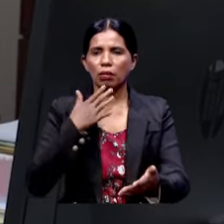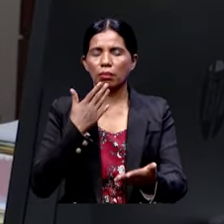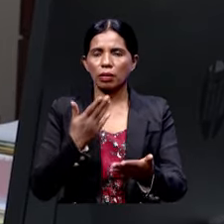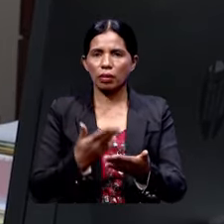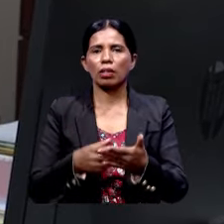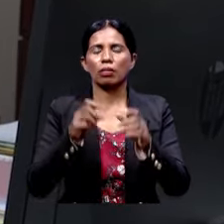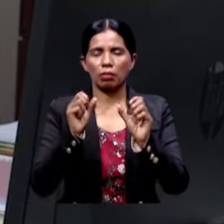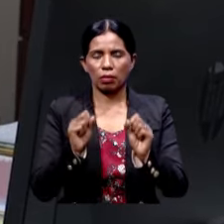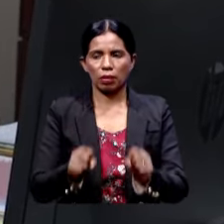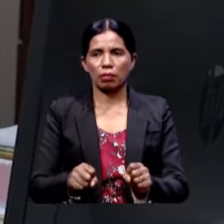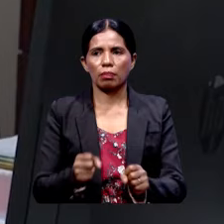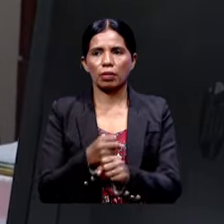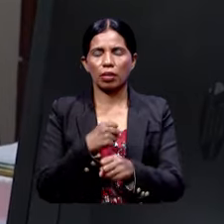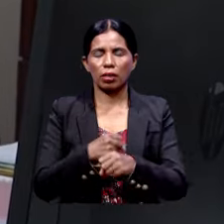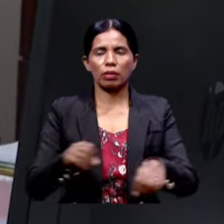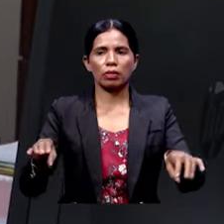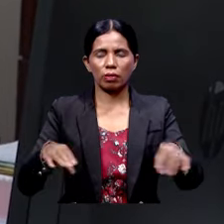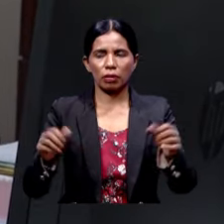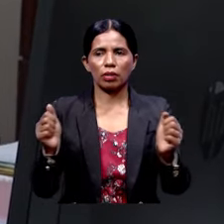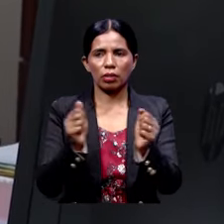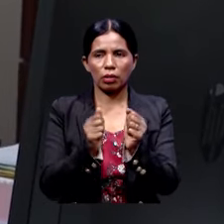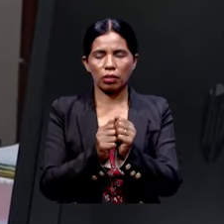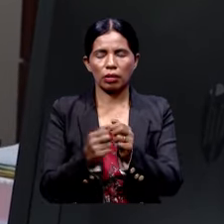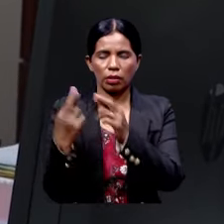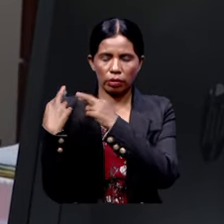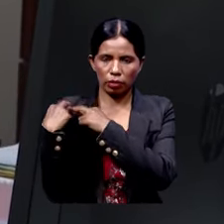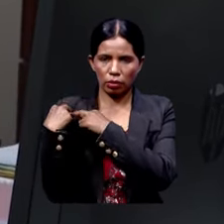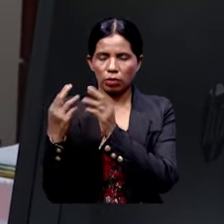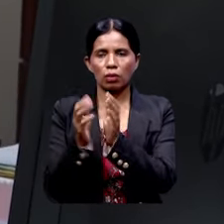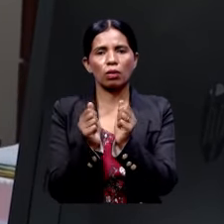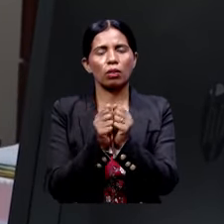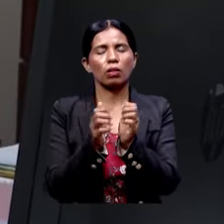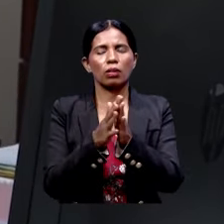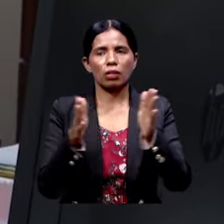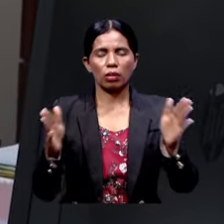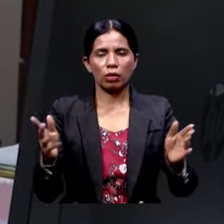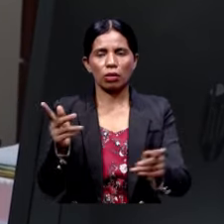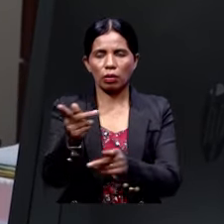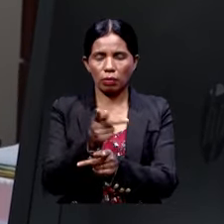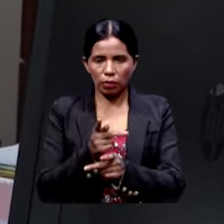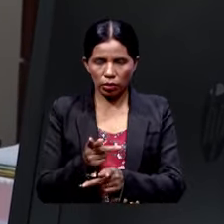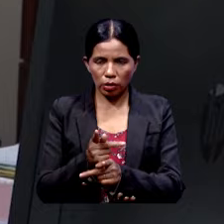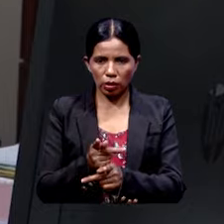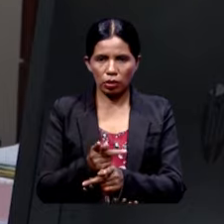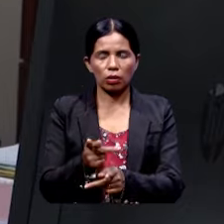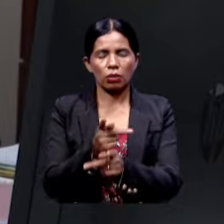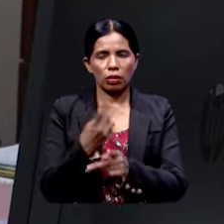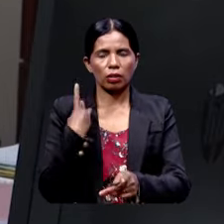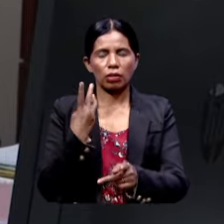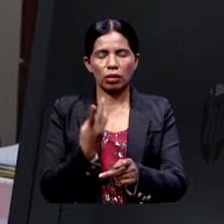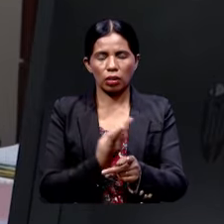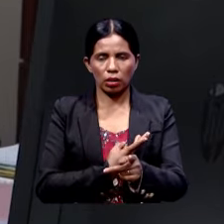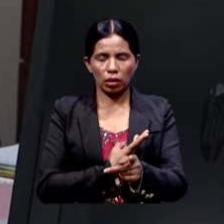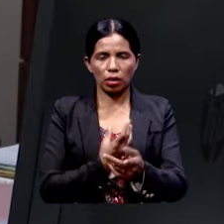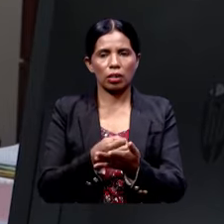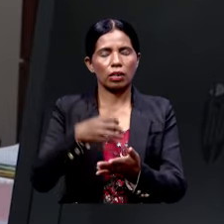Dinuné, minha bela alo canar, o serviço, responsabilidade no dia, ba, por proteção, asseguro aí ter recursos naturais,